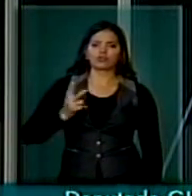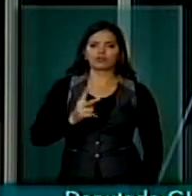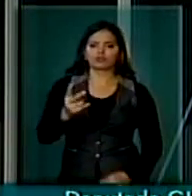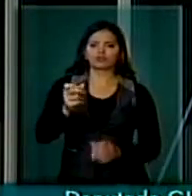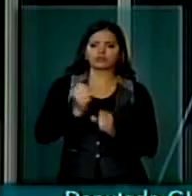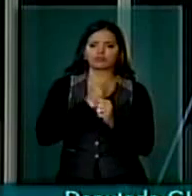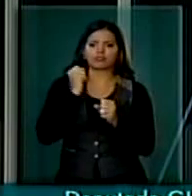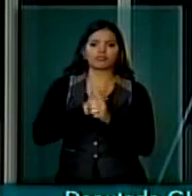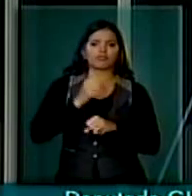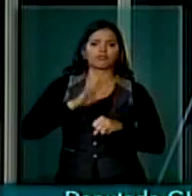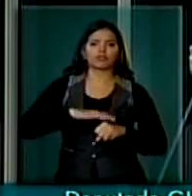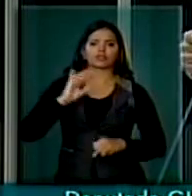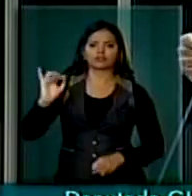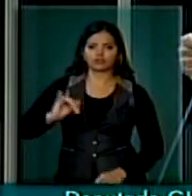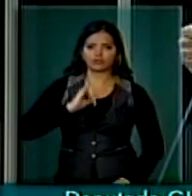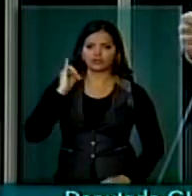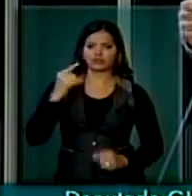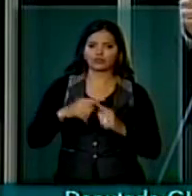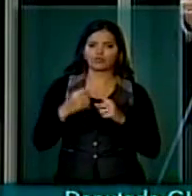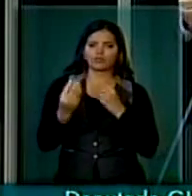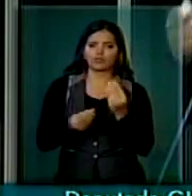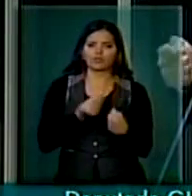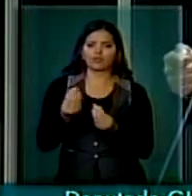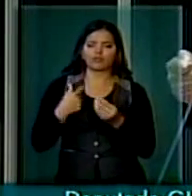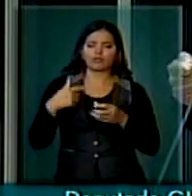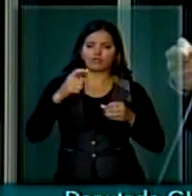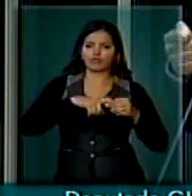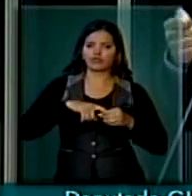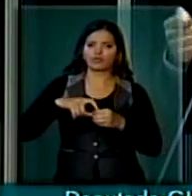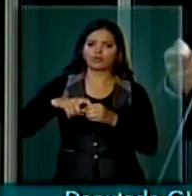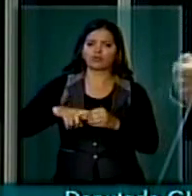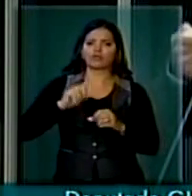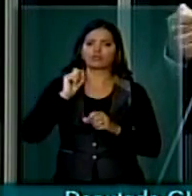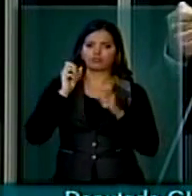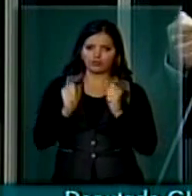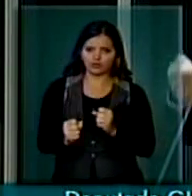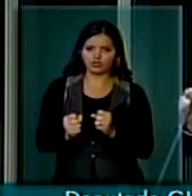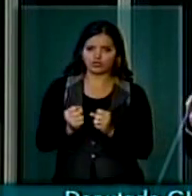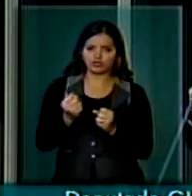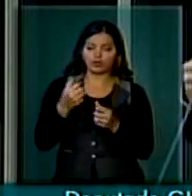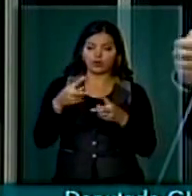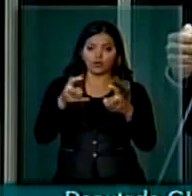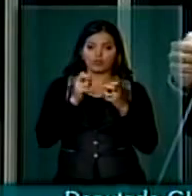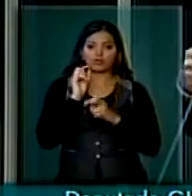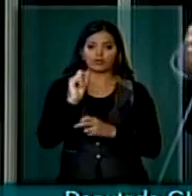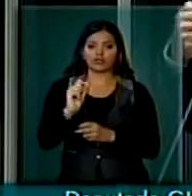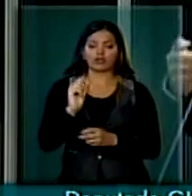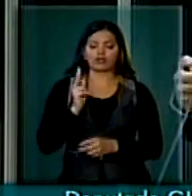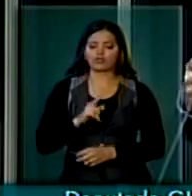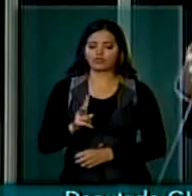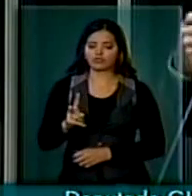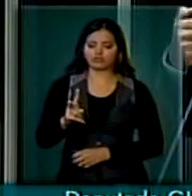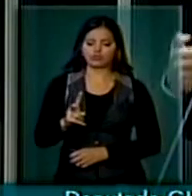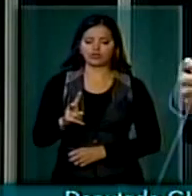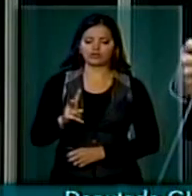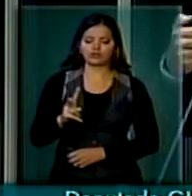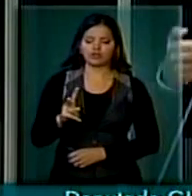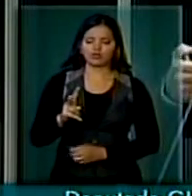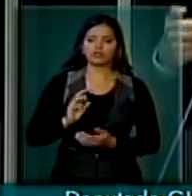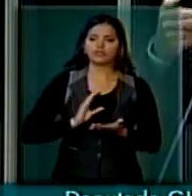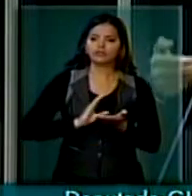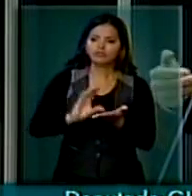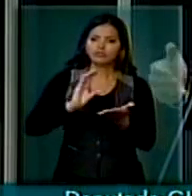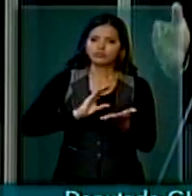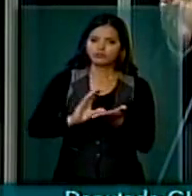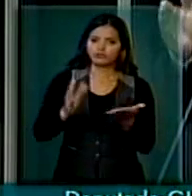das obras mais importantes como se fosse algo vinculado. O que se pode cobrar é uma continuação de investimentos